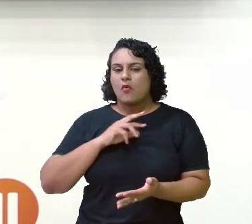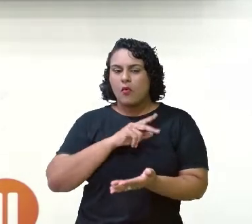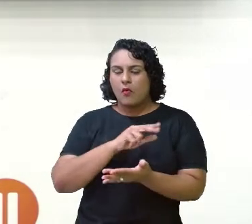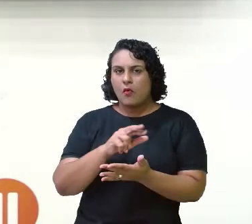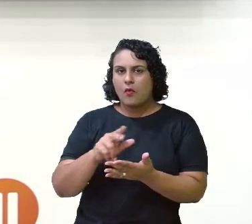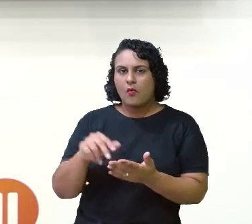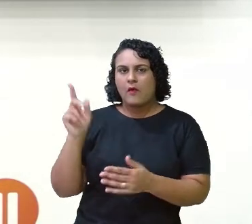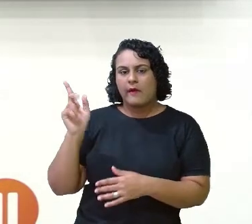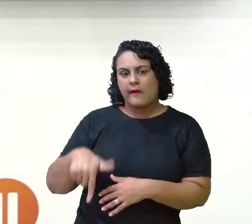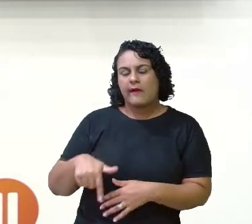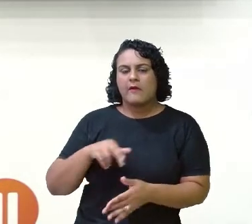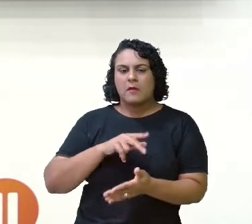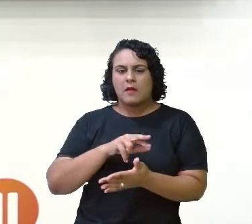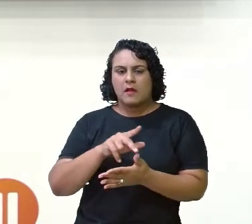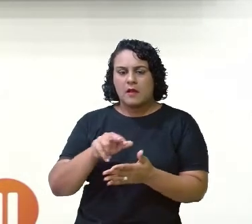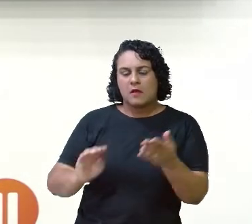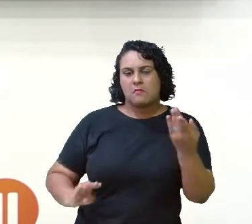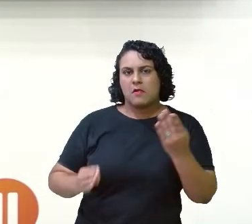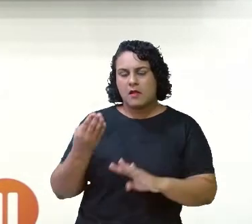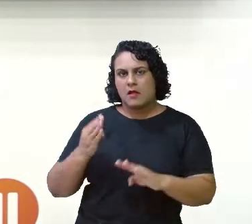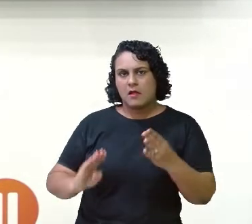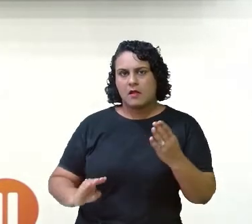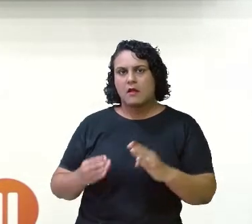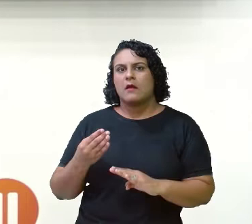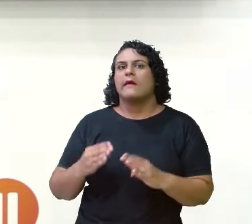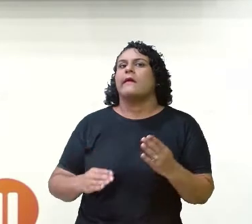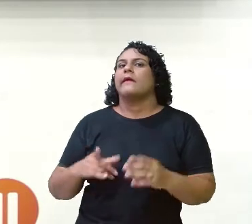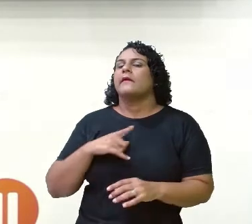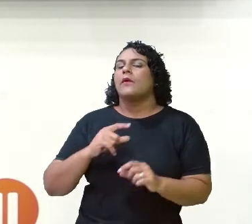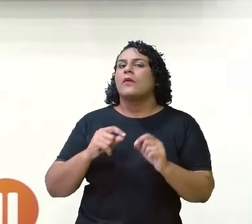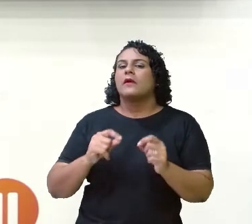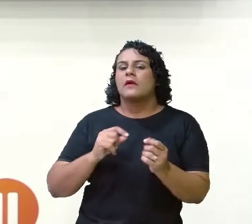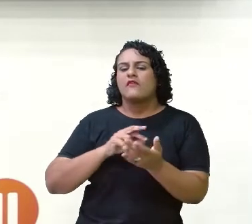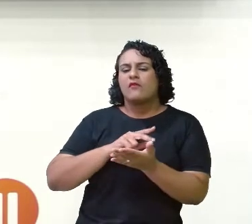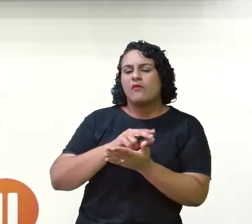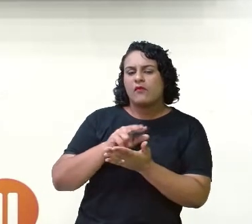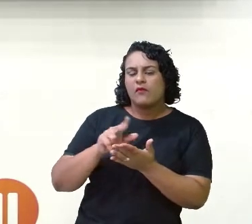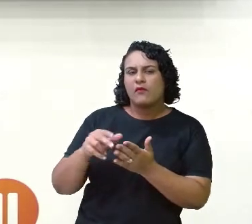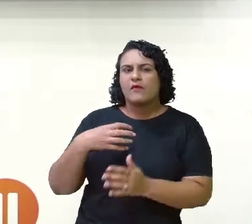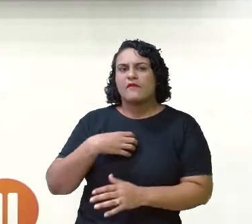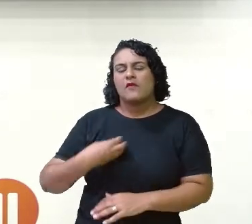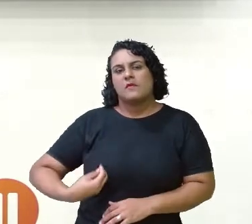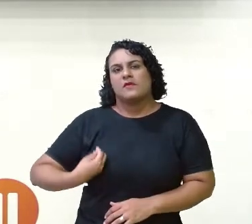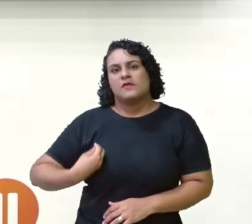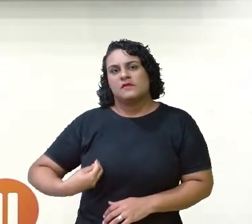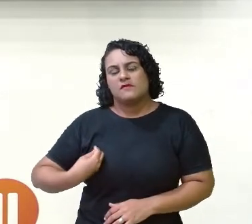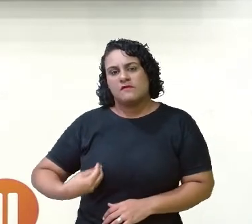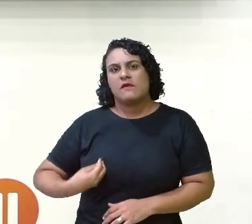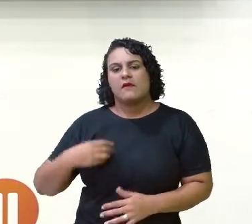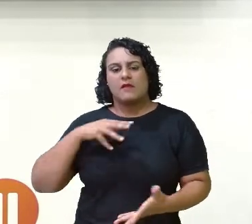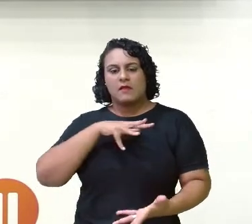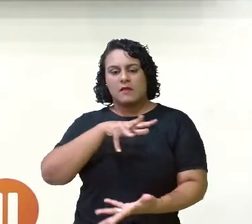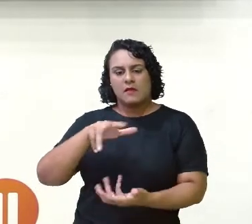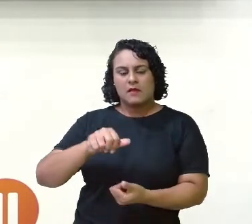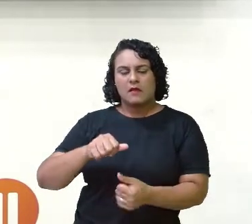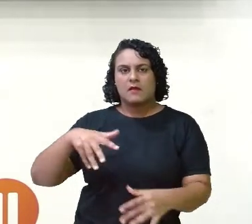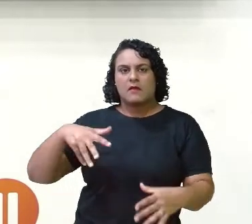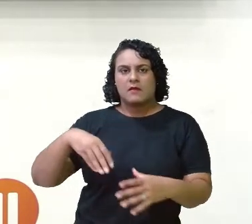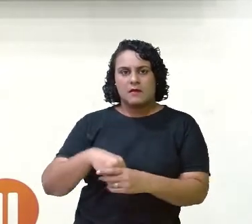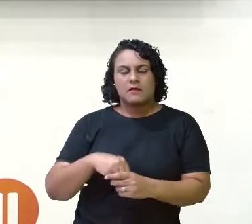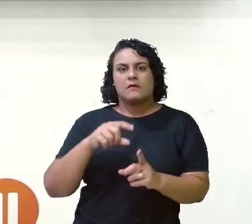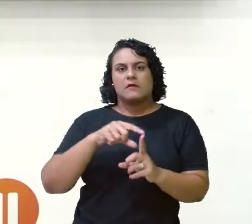Biodiversidade é a diversidade biológica e consiste na variedade de formas de vida existentes no mundo. Isso